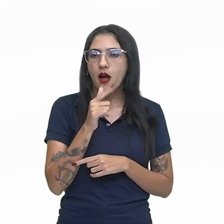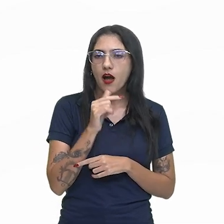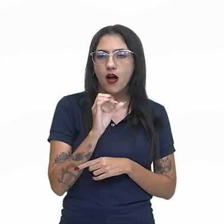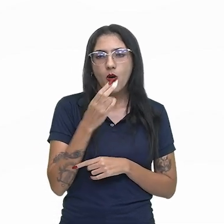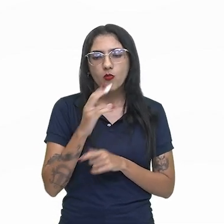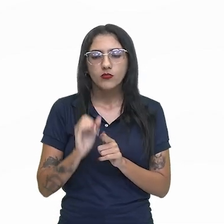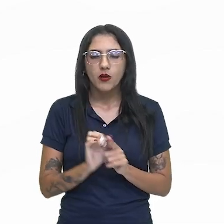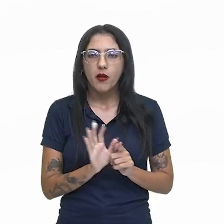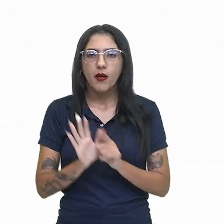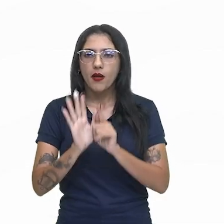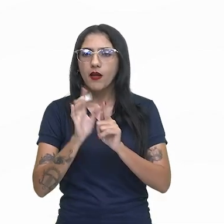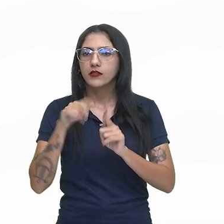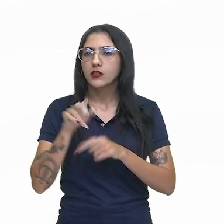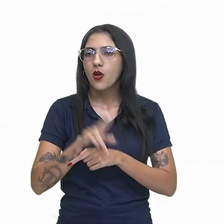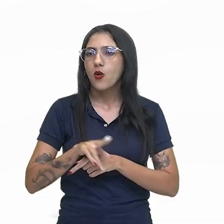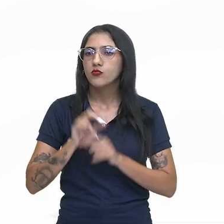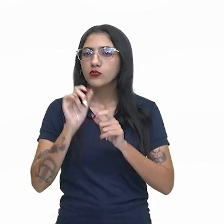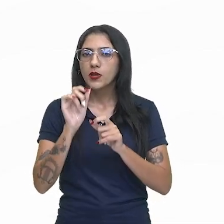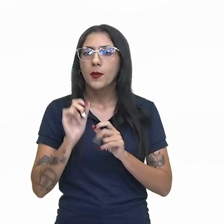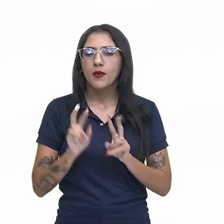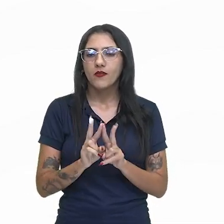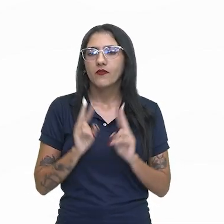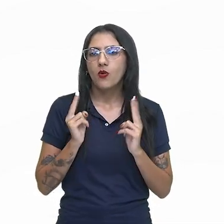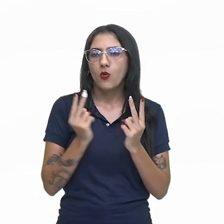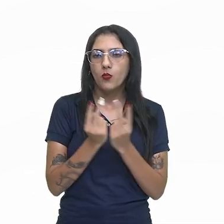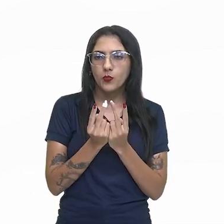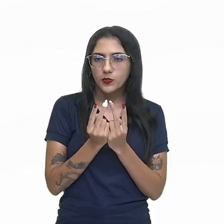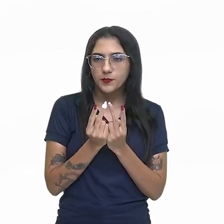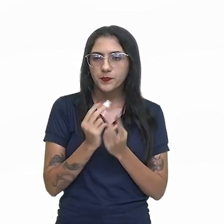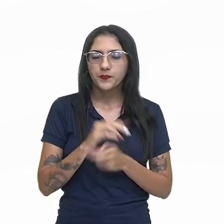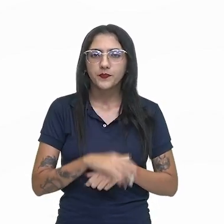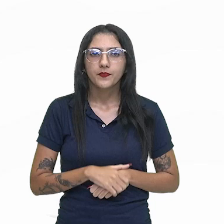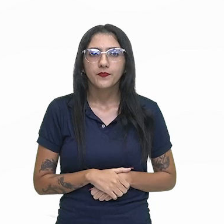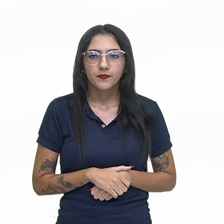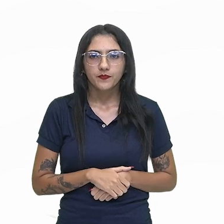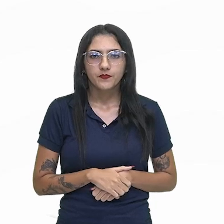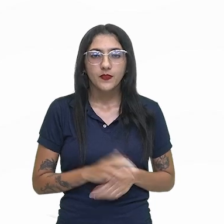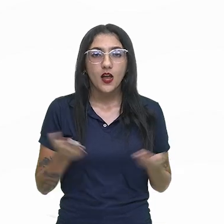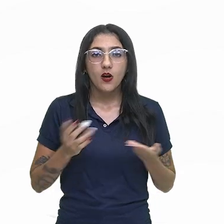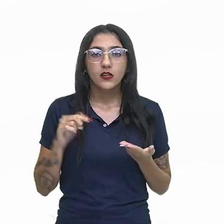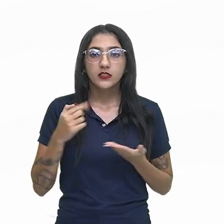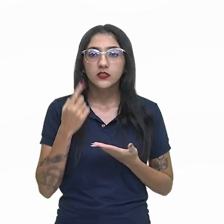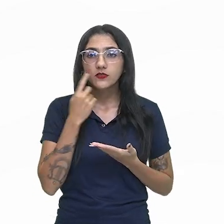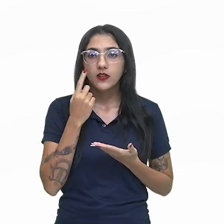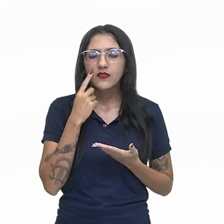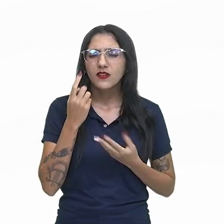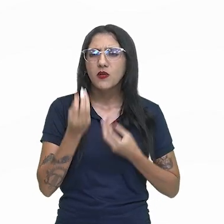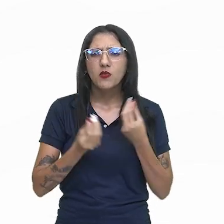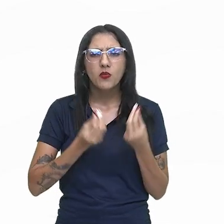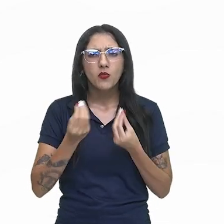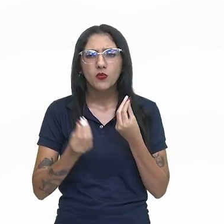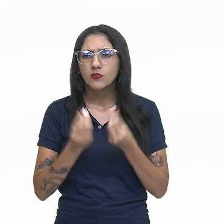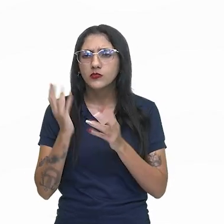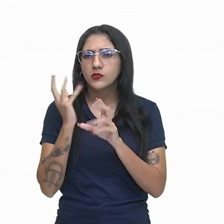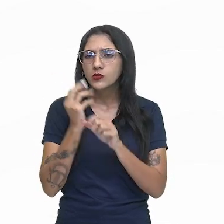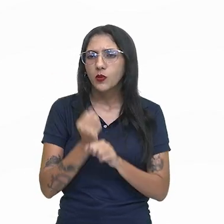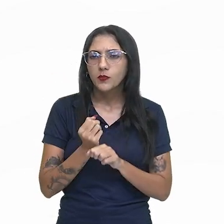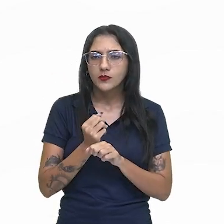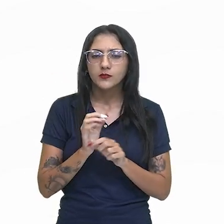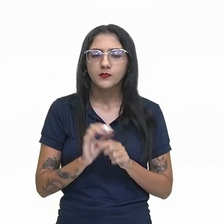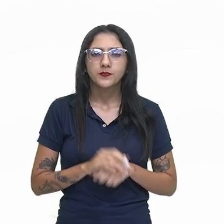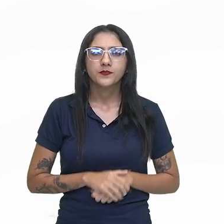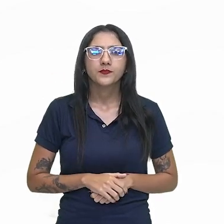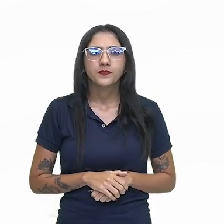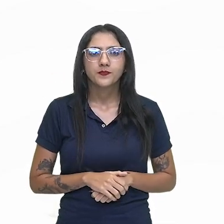um gás é chamada de volume. E agora nós vamos ver o nosso sistema de medidas aí do volume, tá bom?